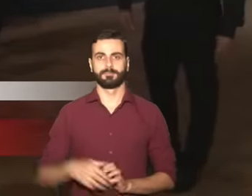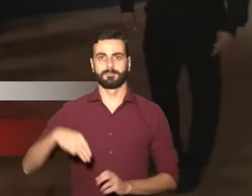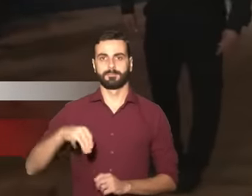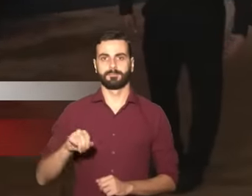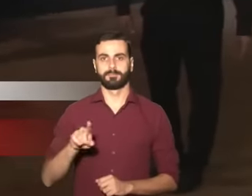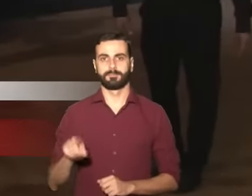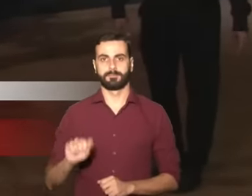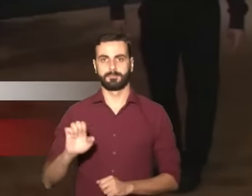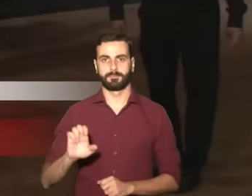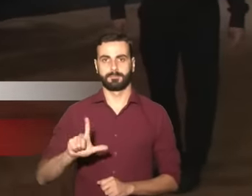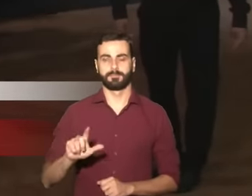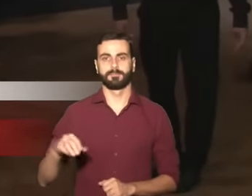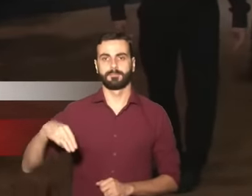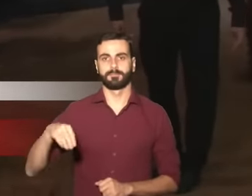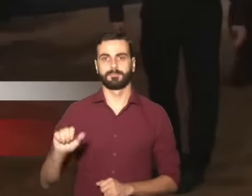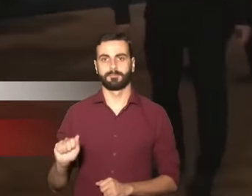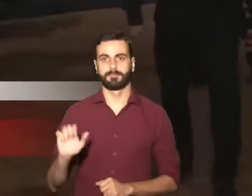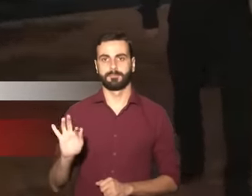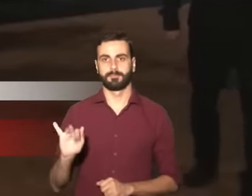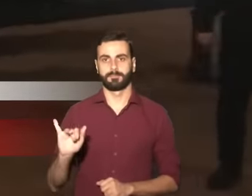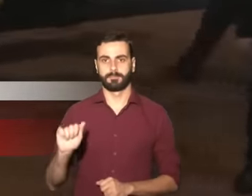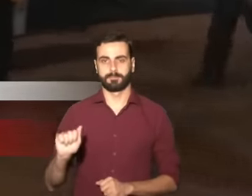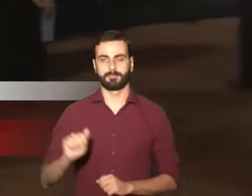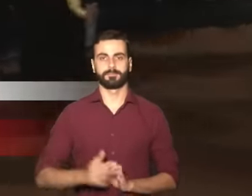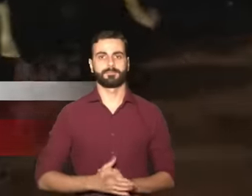Misael Mafia Gomide.